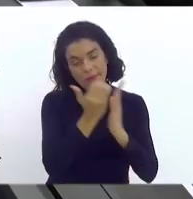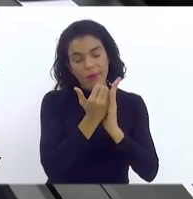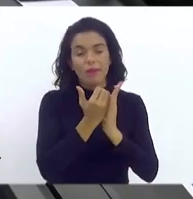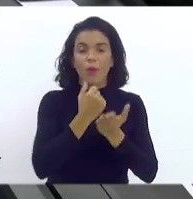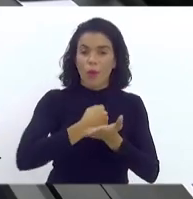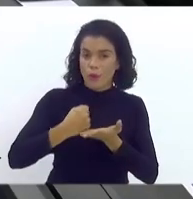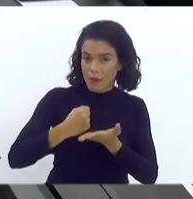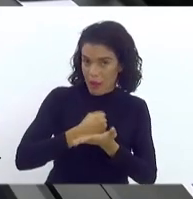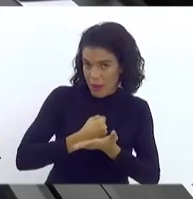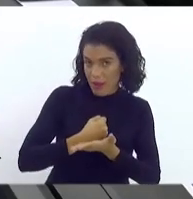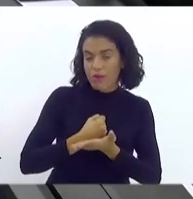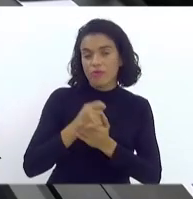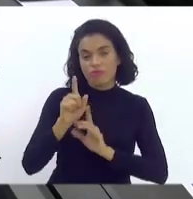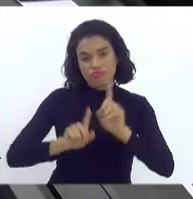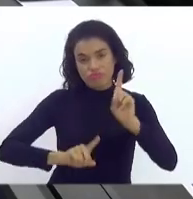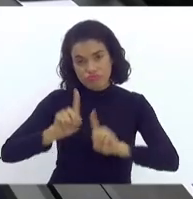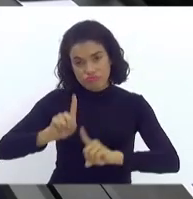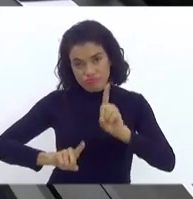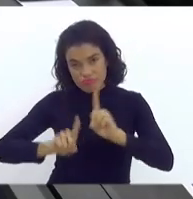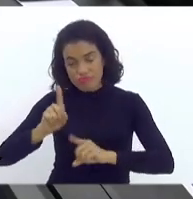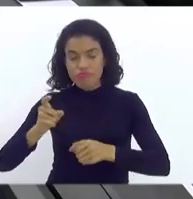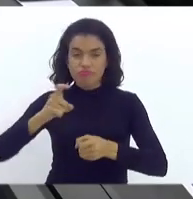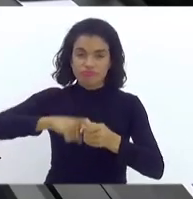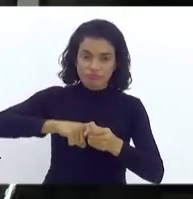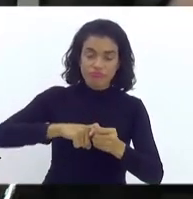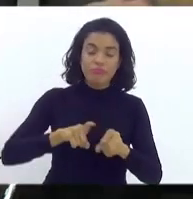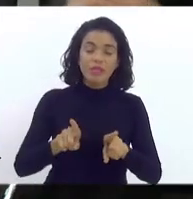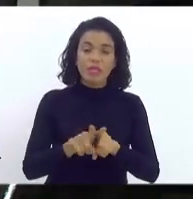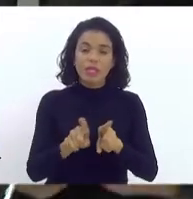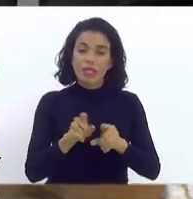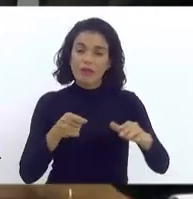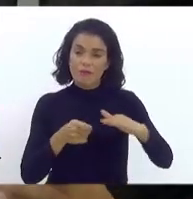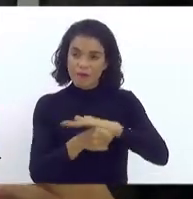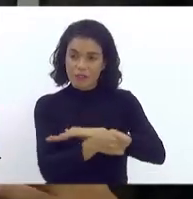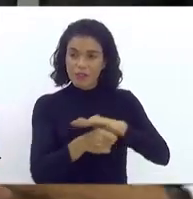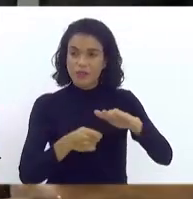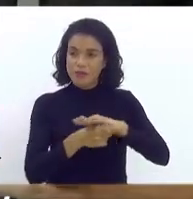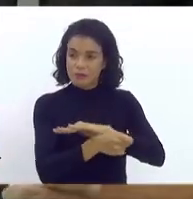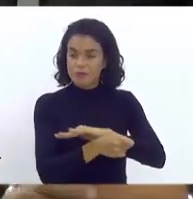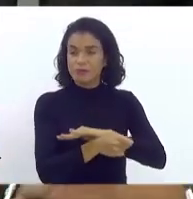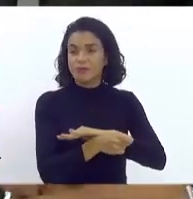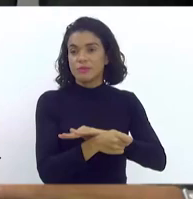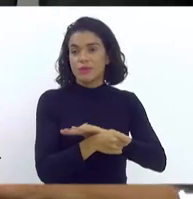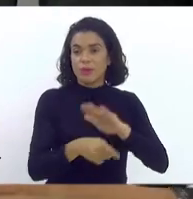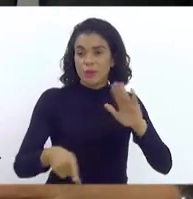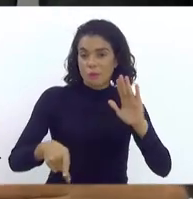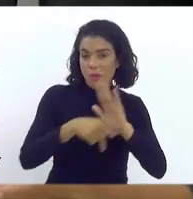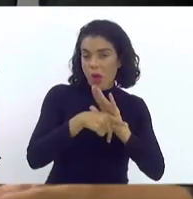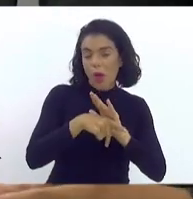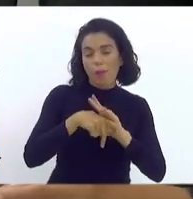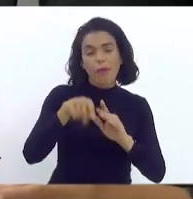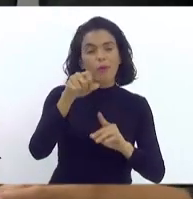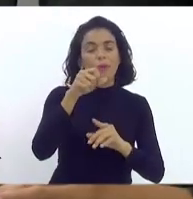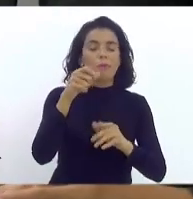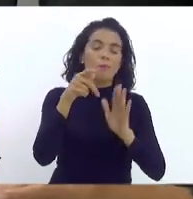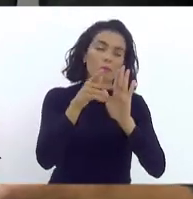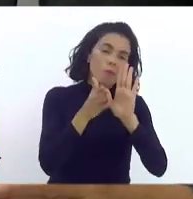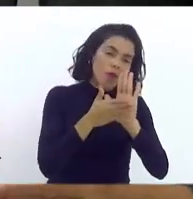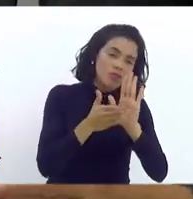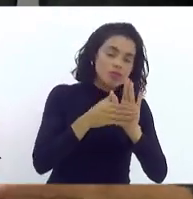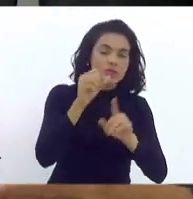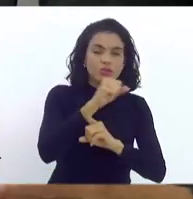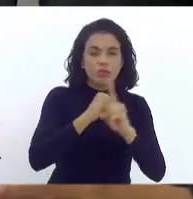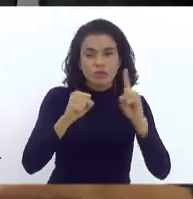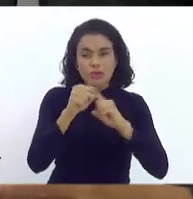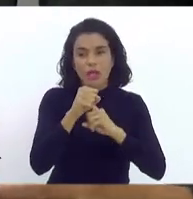é o contrato de concessão, que a nossa atividade coloca, e tem investimentos que são questões sociais, questões de atendimento de